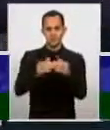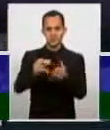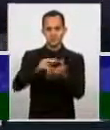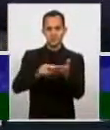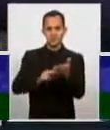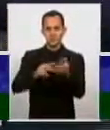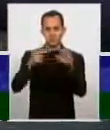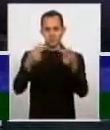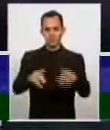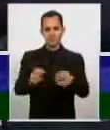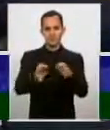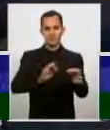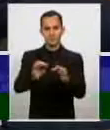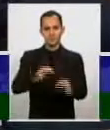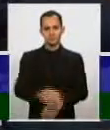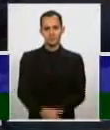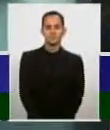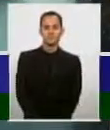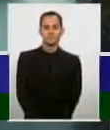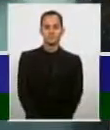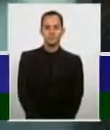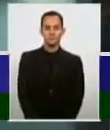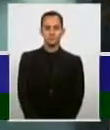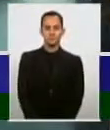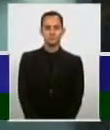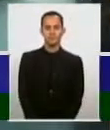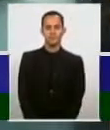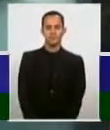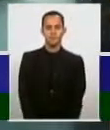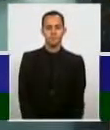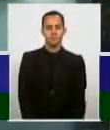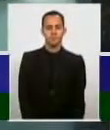a leitura do projeto.